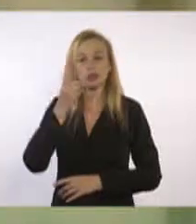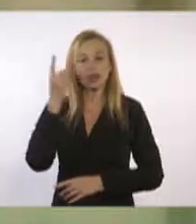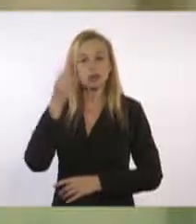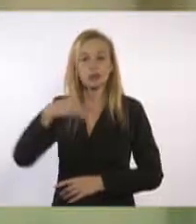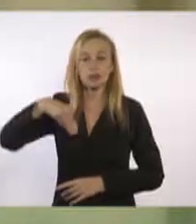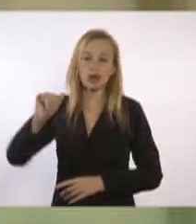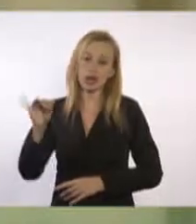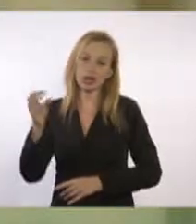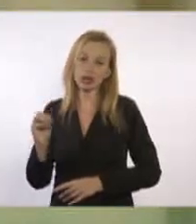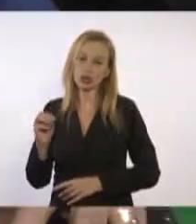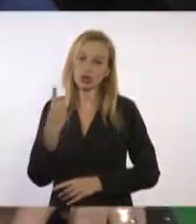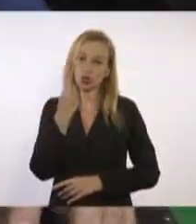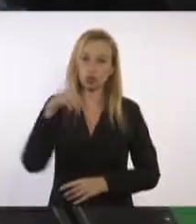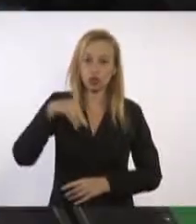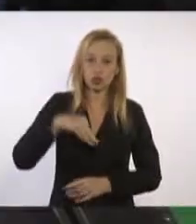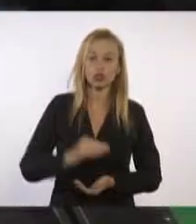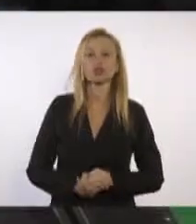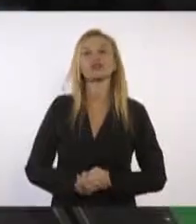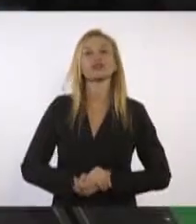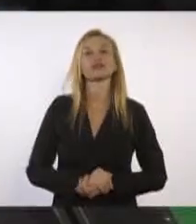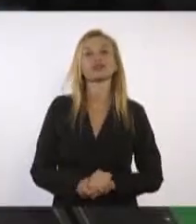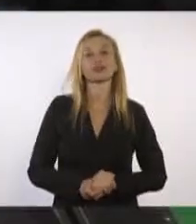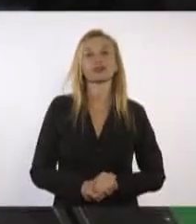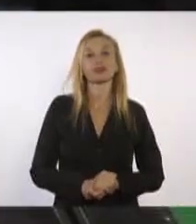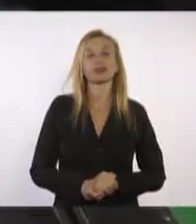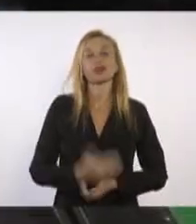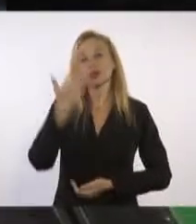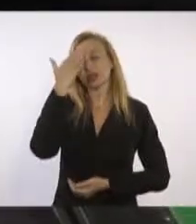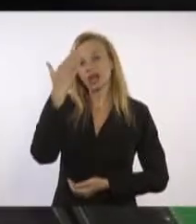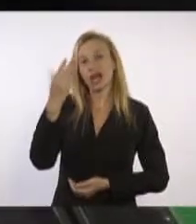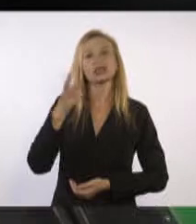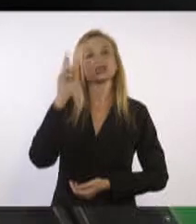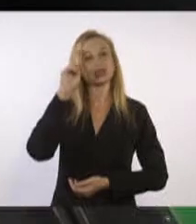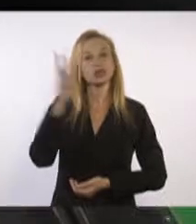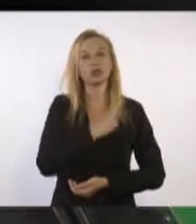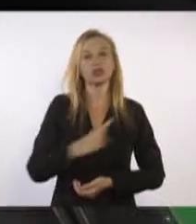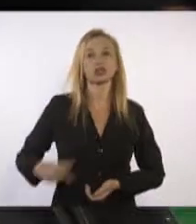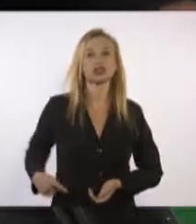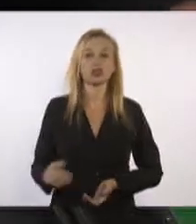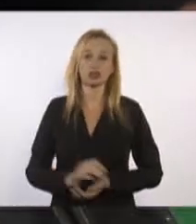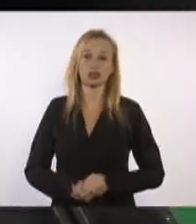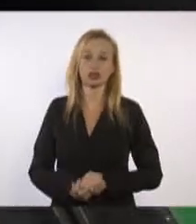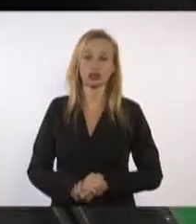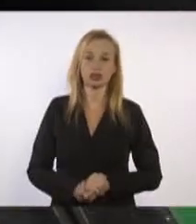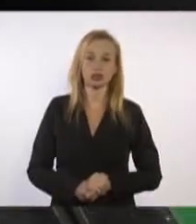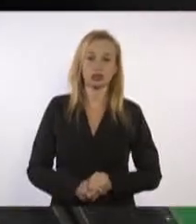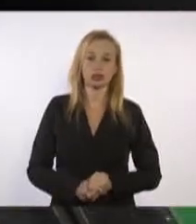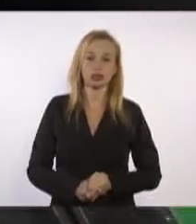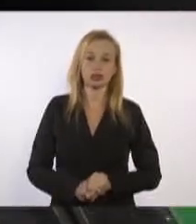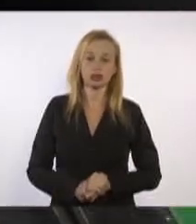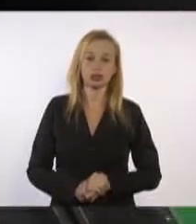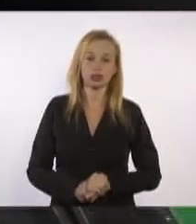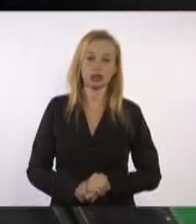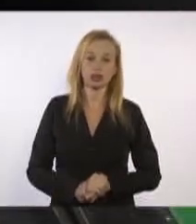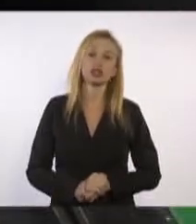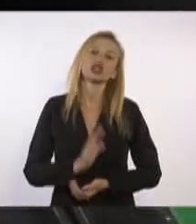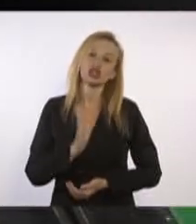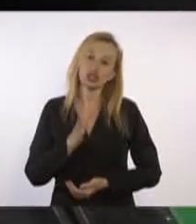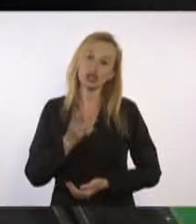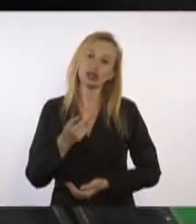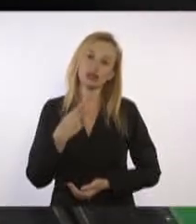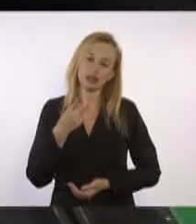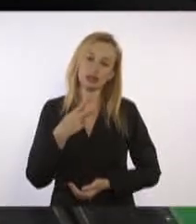1 minuto a Vossa Excelência. Muito obrigado, senhor presidente. Eu já registrei sua presença lá